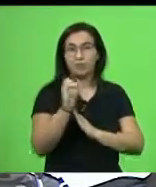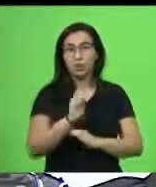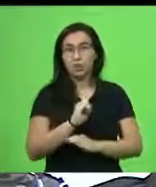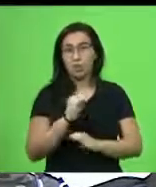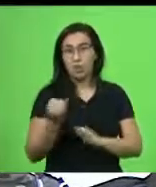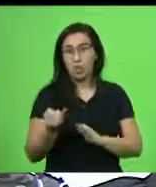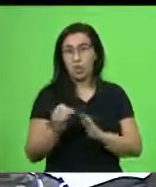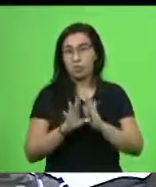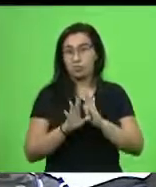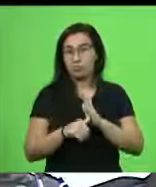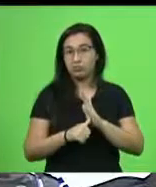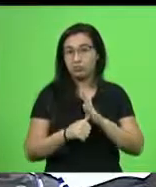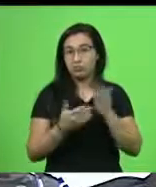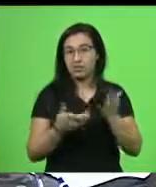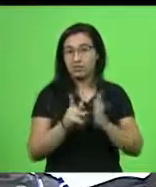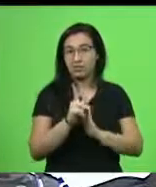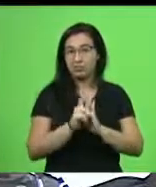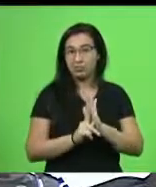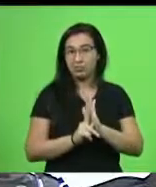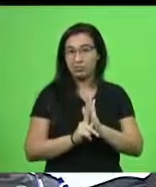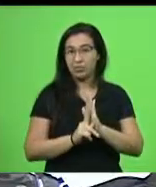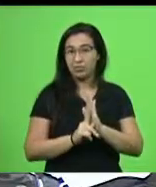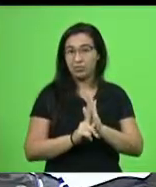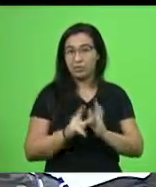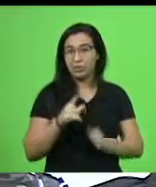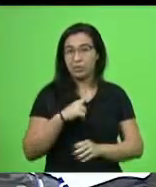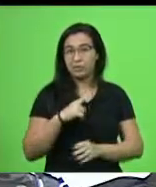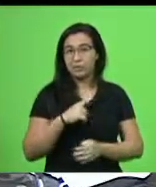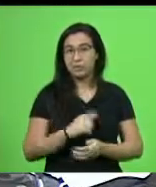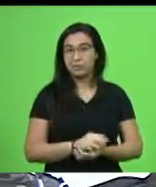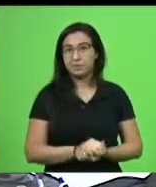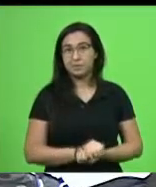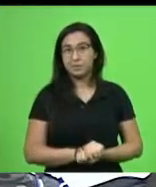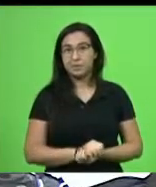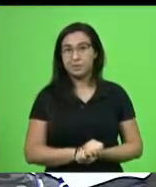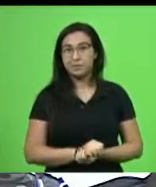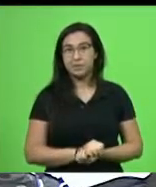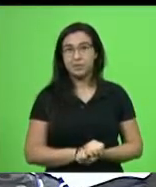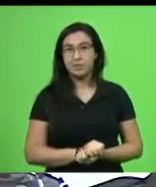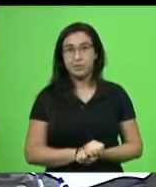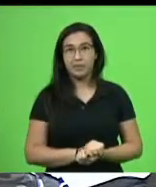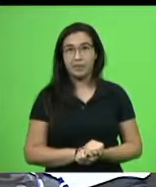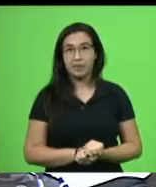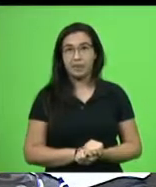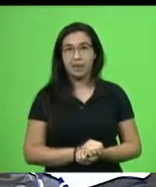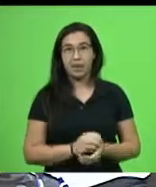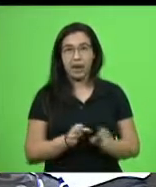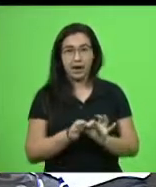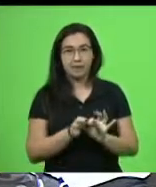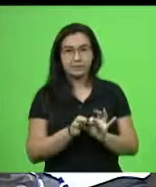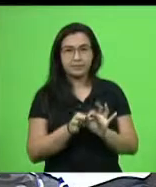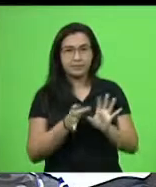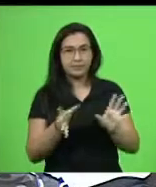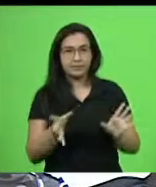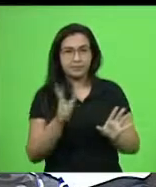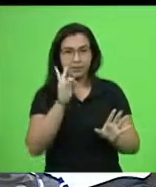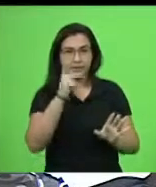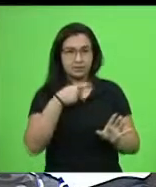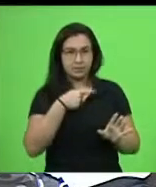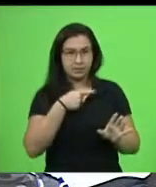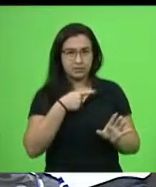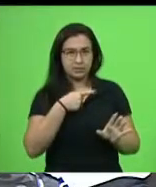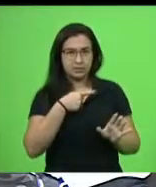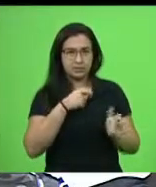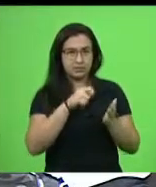do que o seu projeto previa. Mas a licença ambiental autodeclaratória é apenas o primeiro